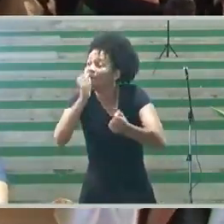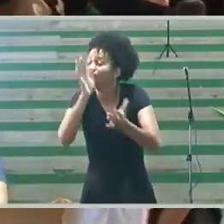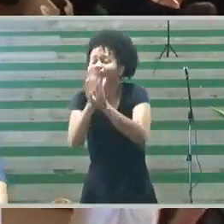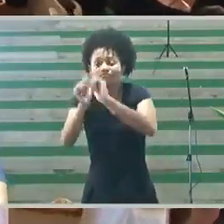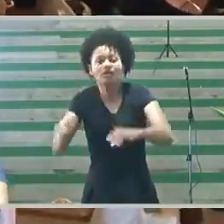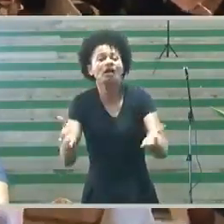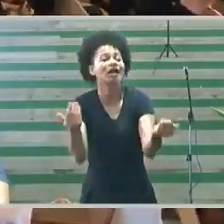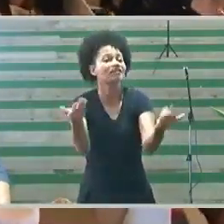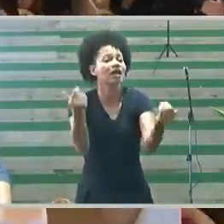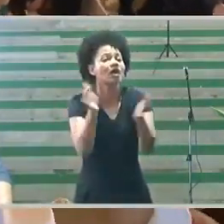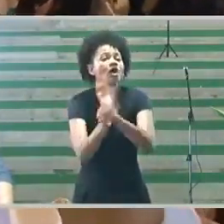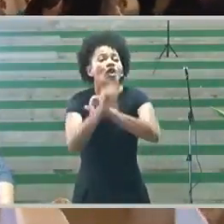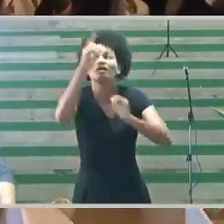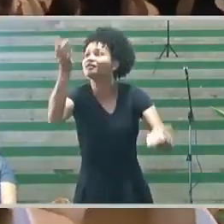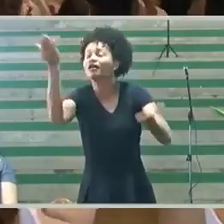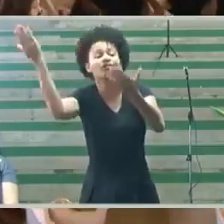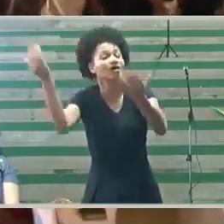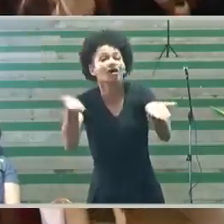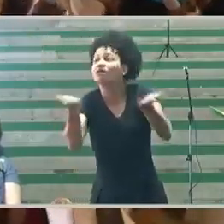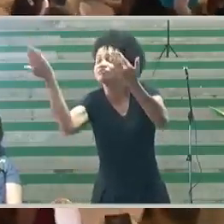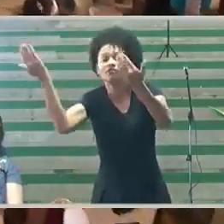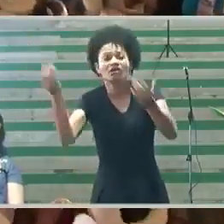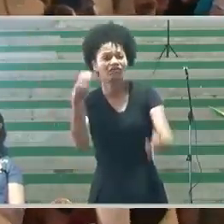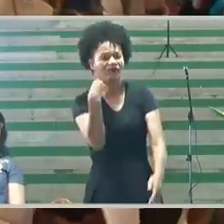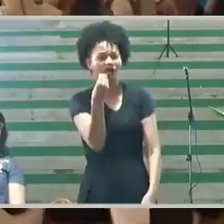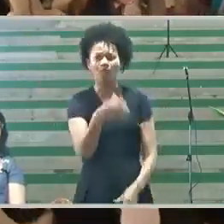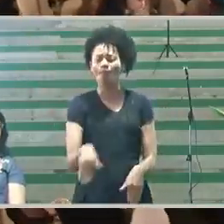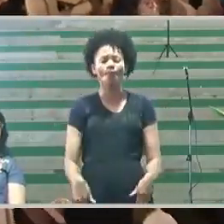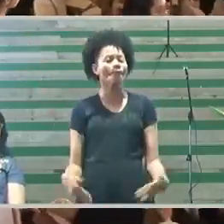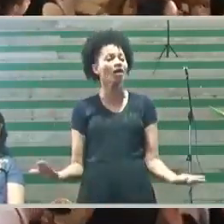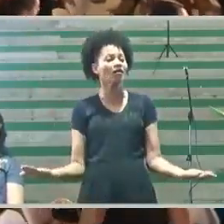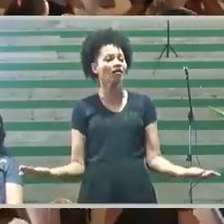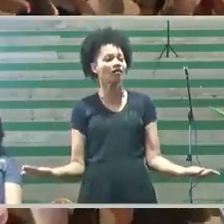Tá fraco demais. Tá fraco demais, pastor.